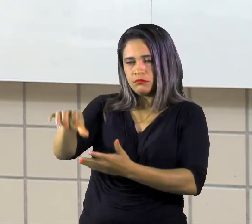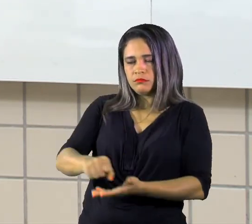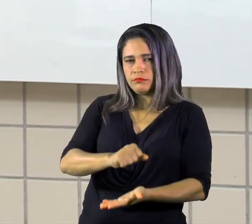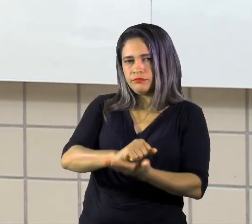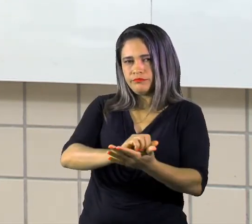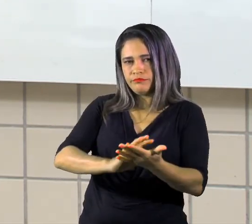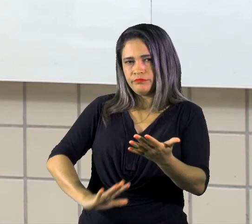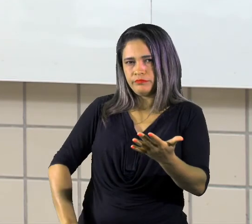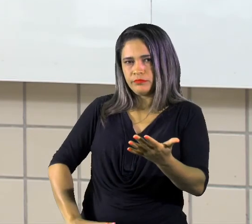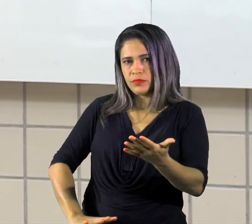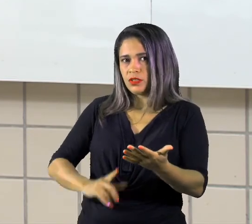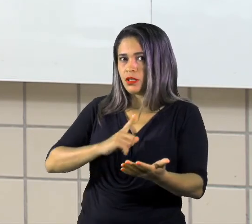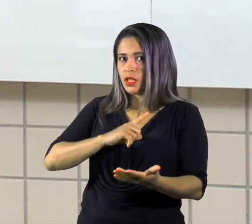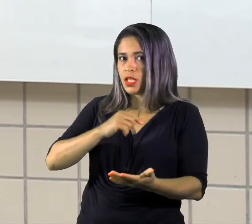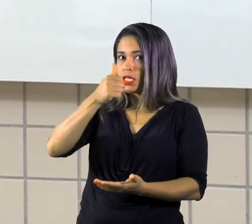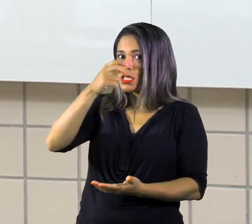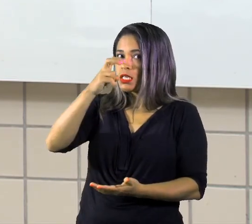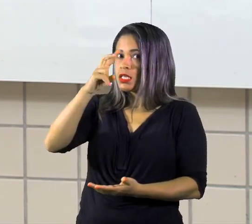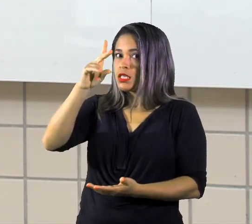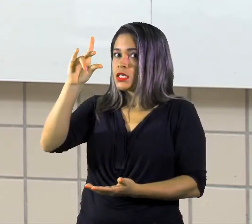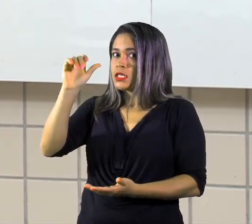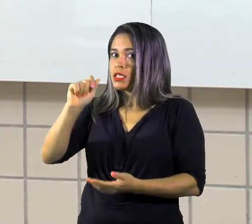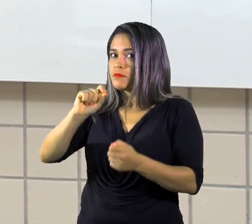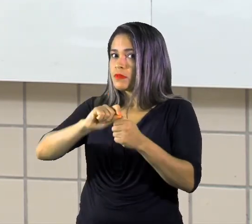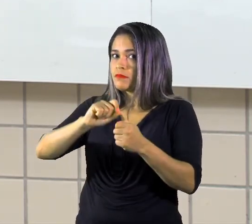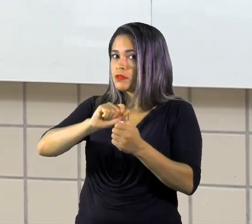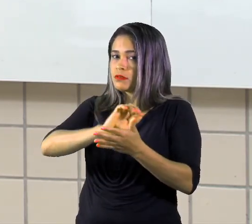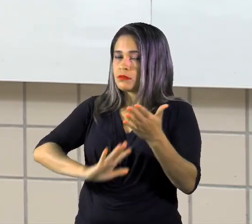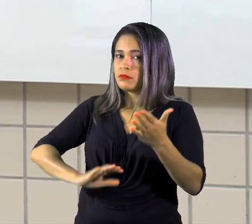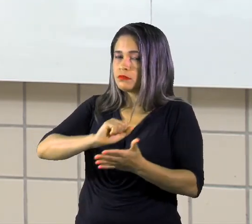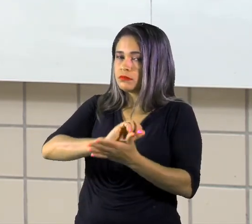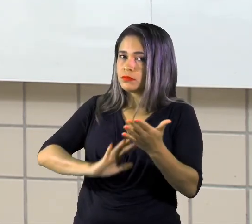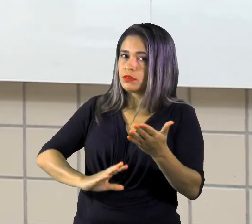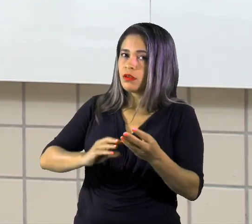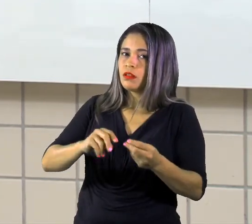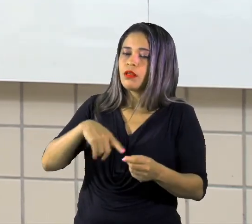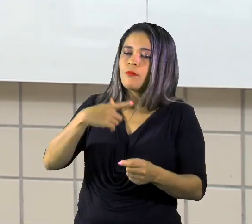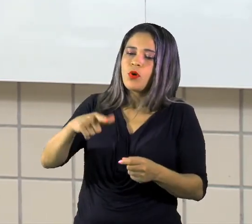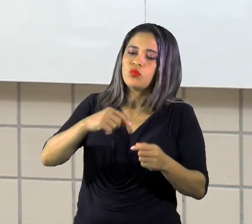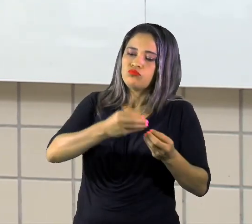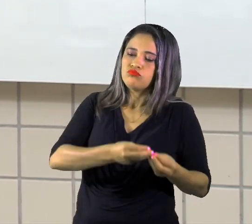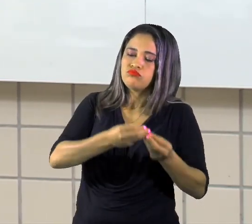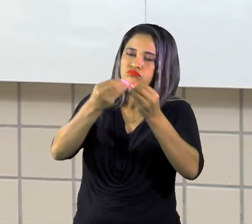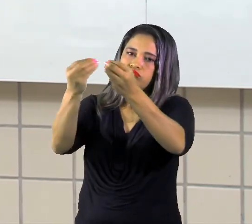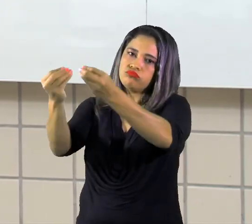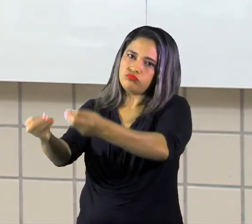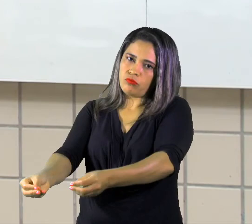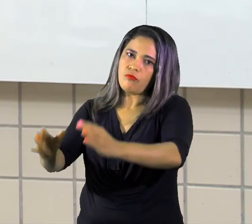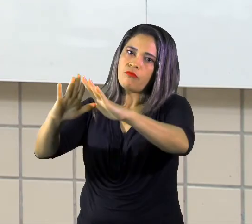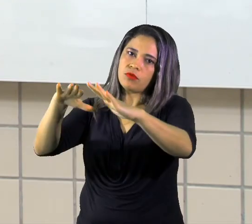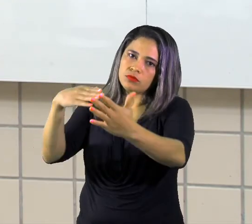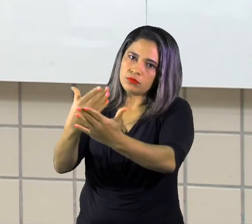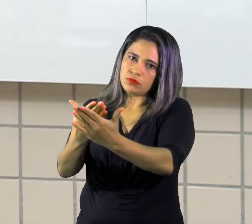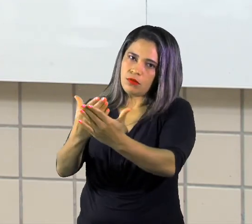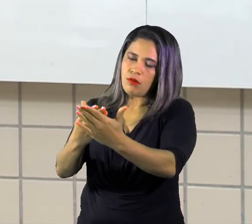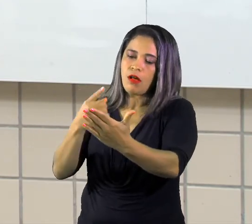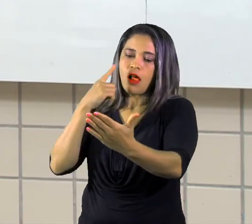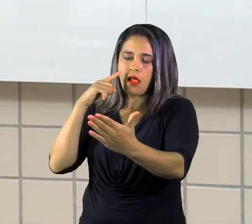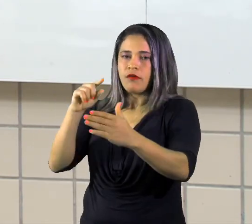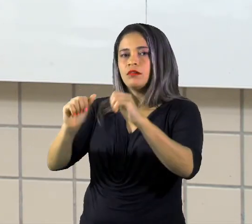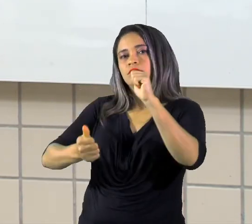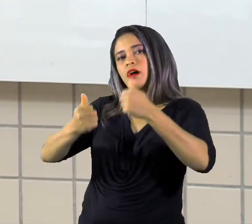têm 15 dias para fazer essa atividade. Faça, devolva à escola, ela servirá para avaliação dos